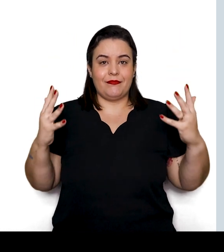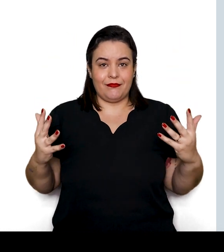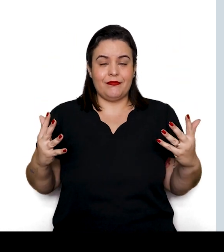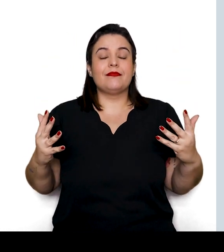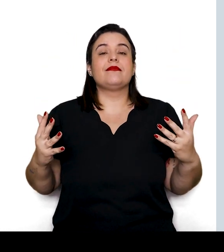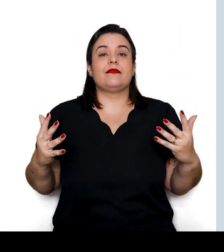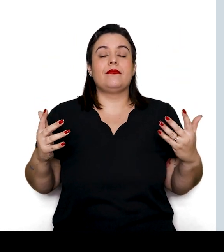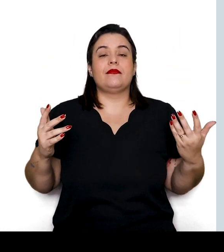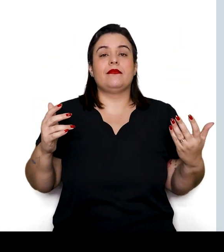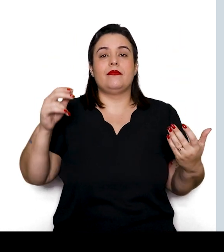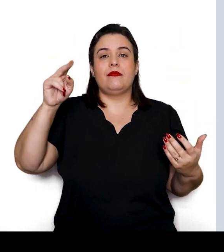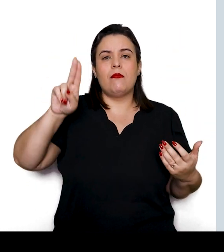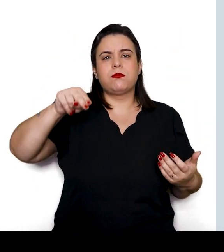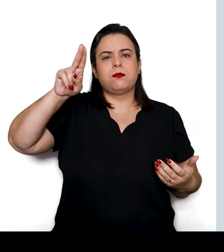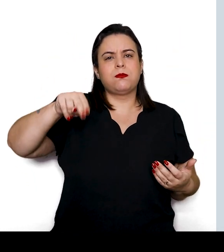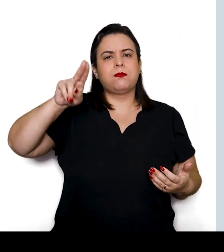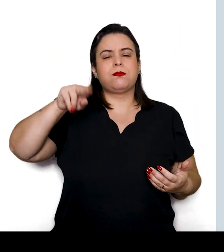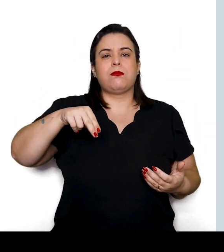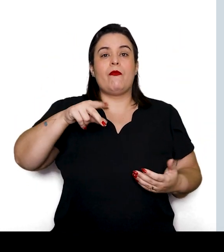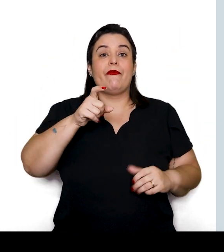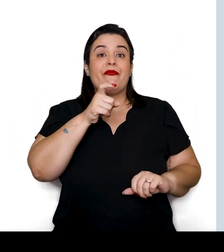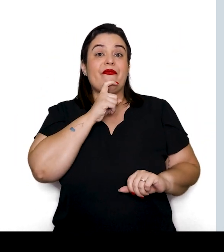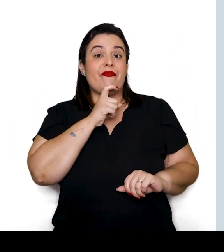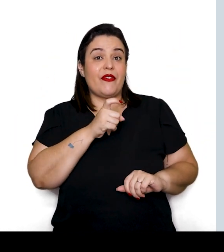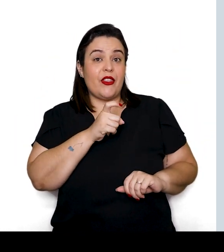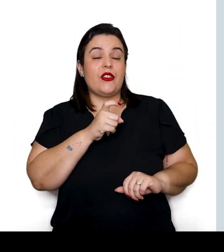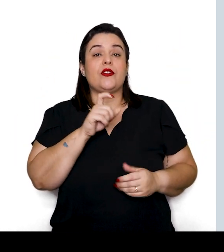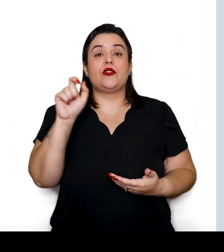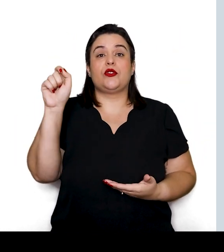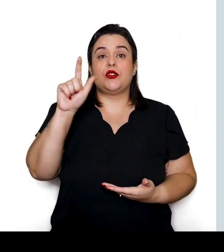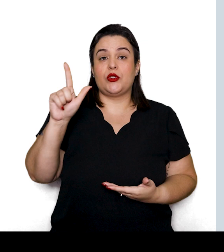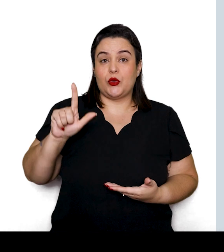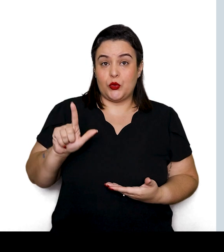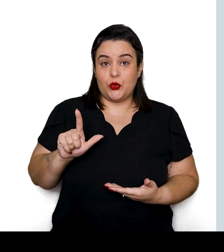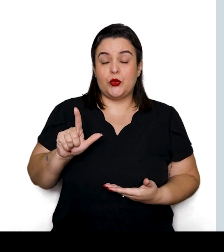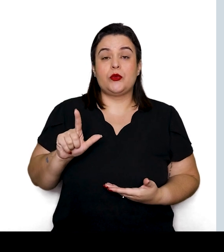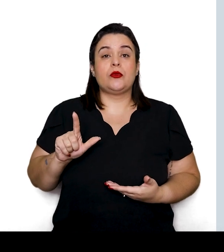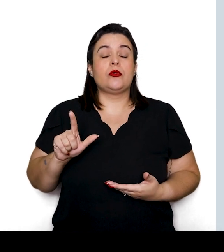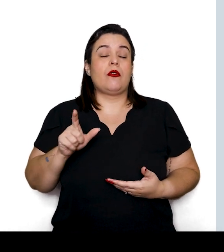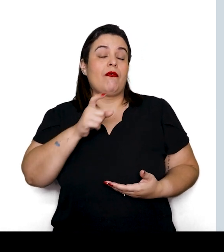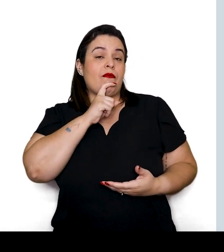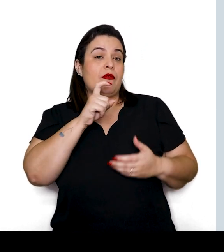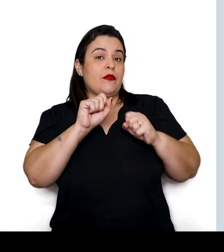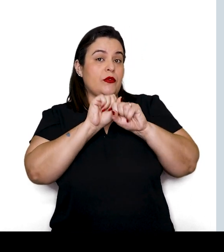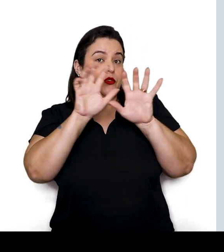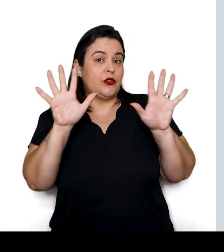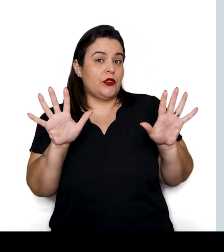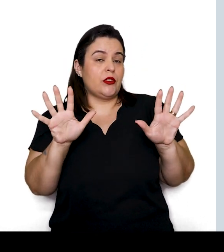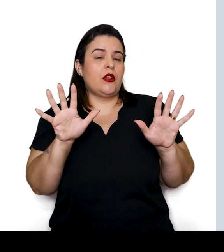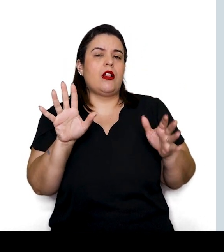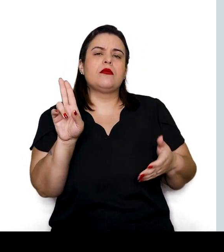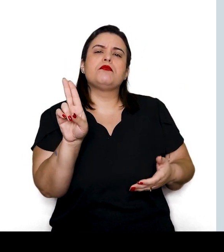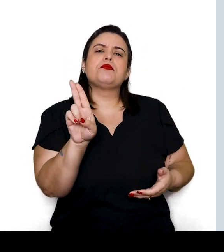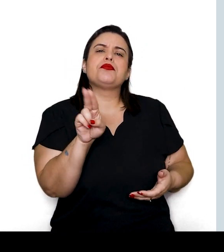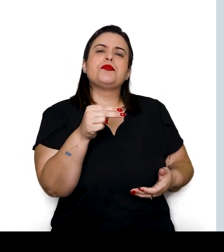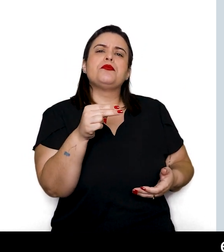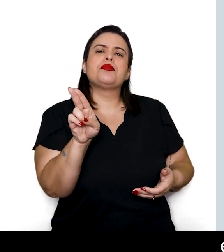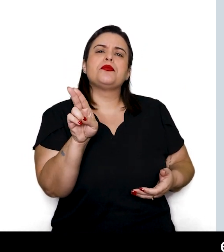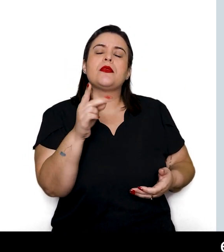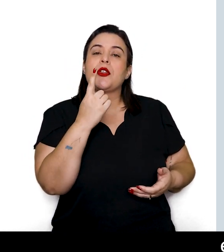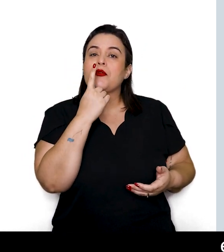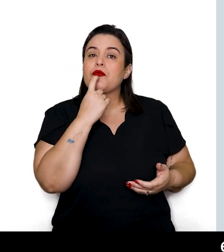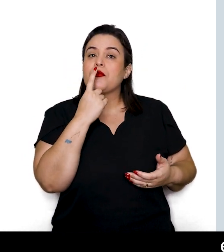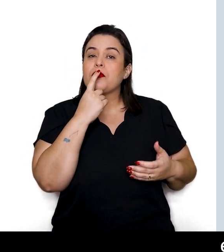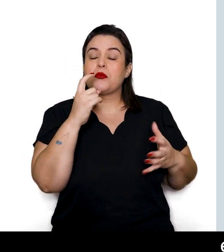da composição, em pinceladas densas e circulares nas cores verde esmeralda, azul petróleo, verde claro